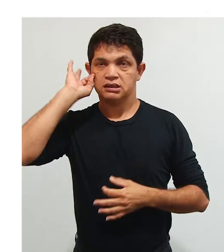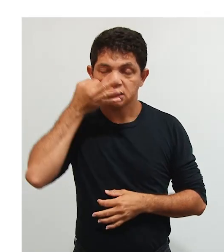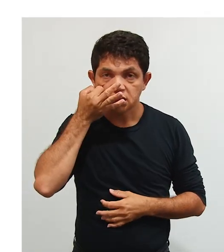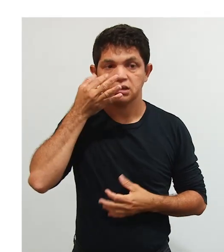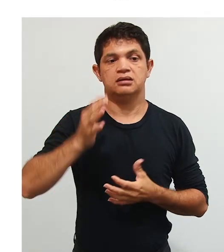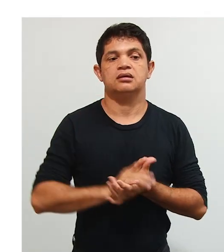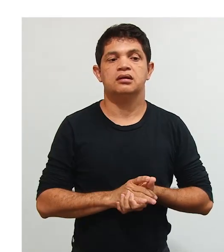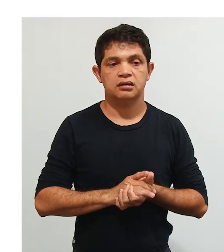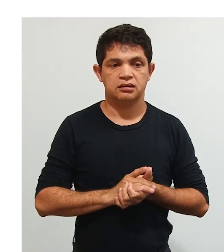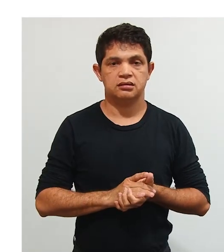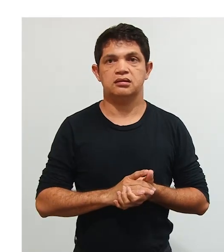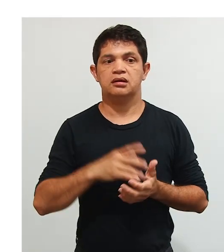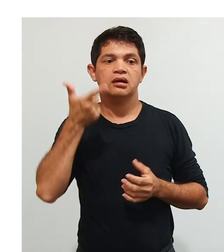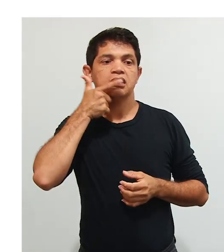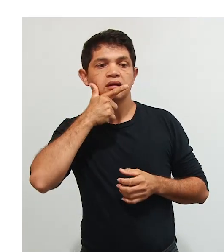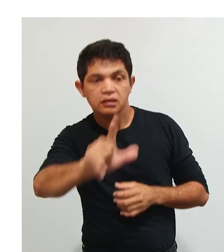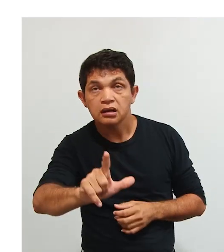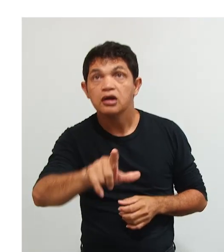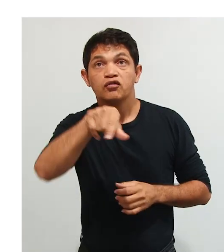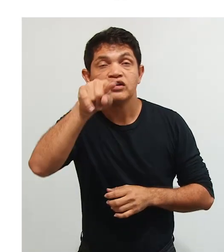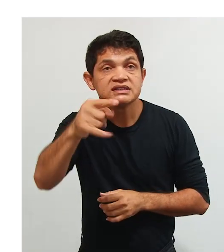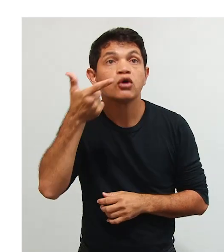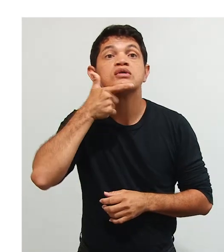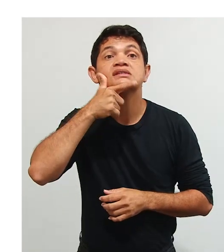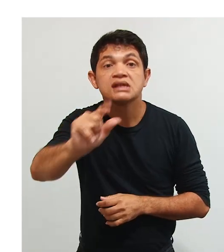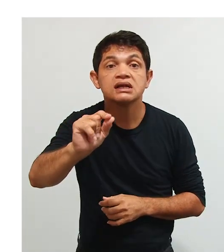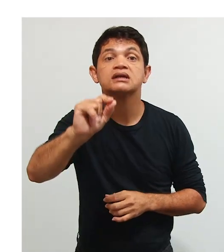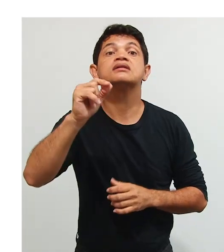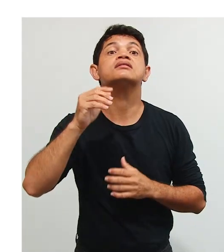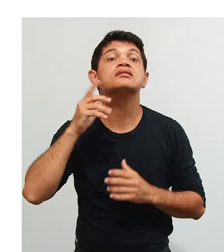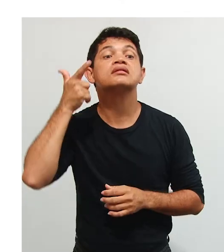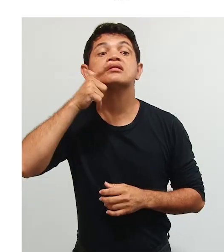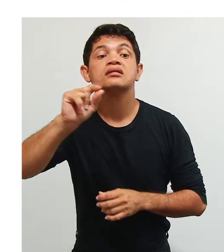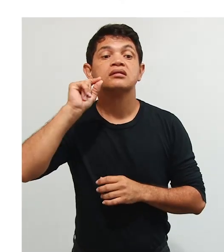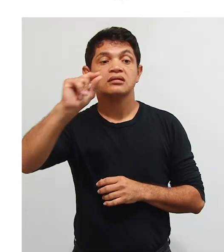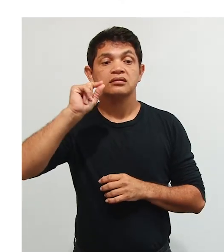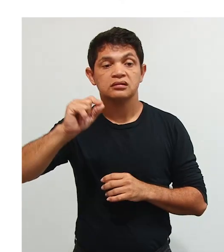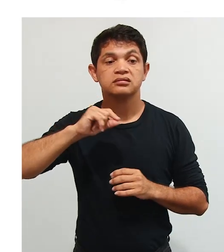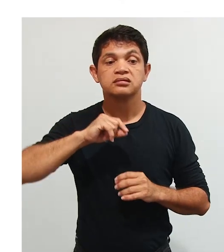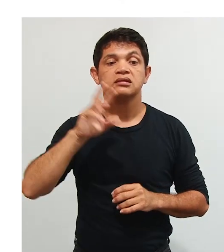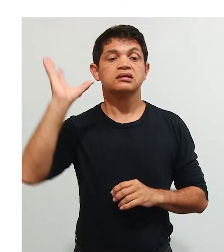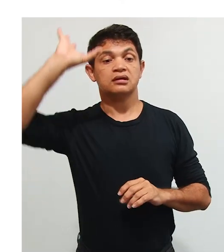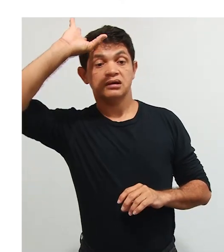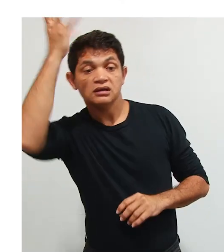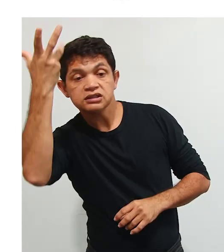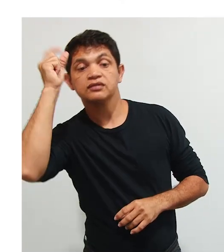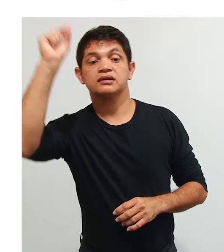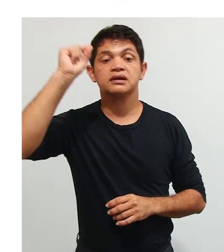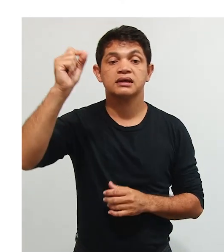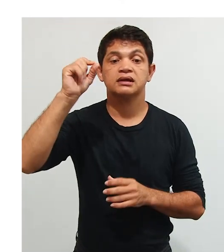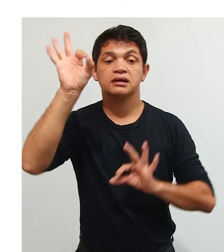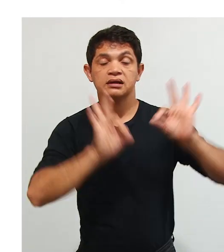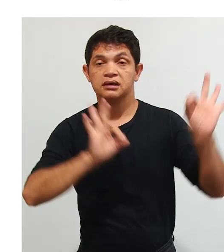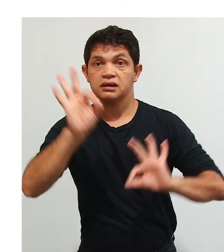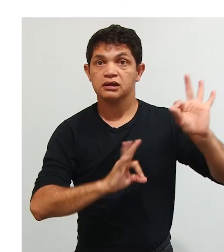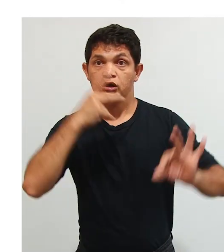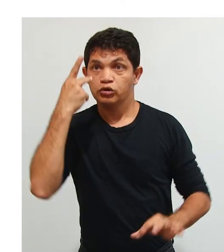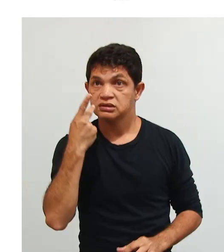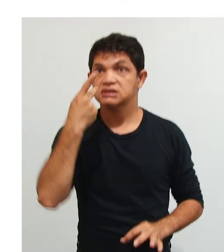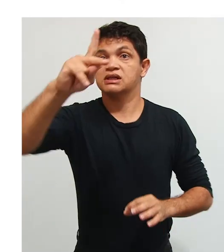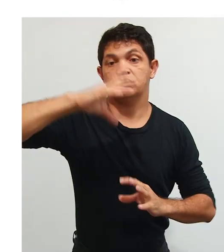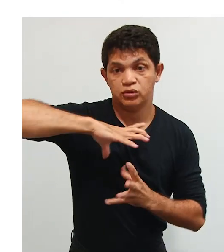Você só consegue resolver o que faz parte do seu mundo. Então, você só consegue